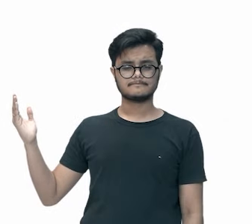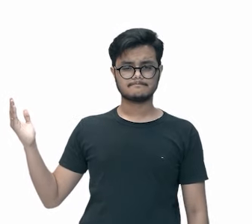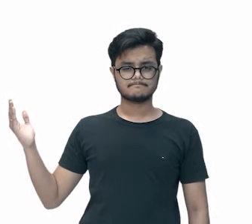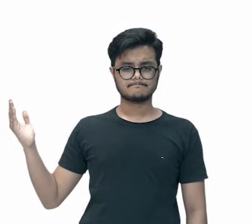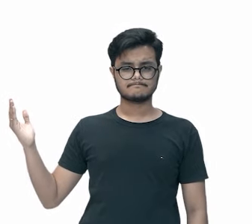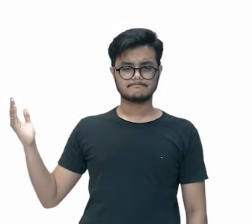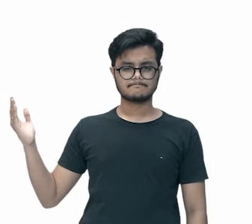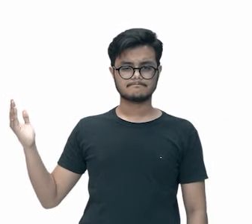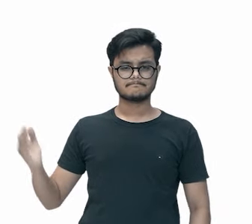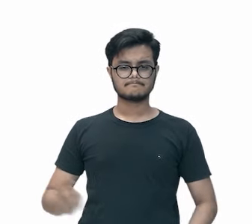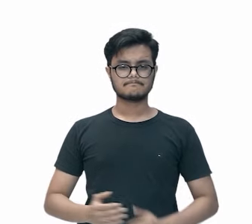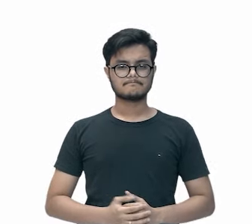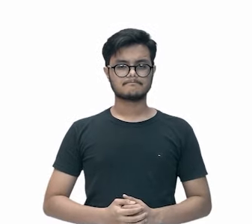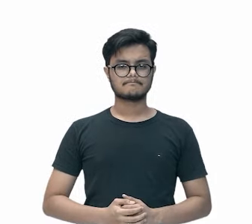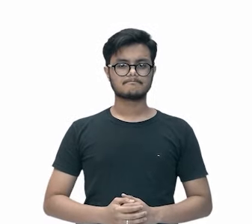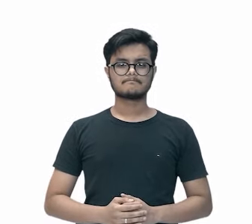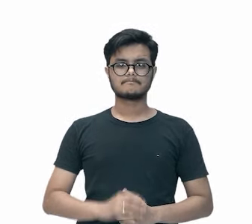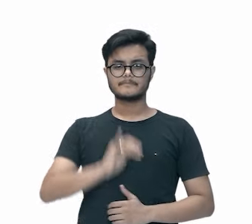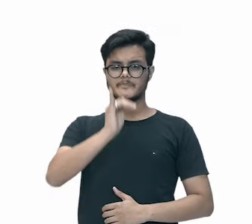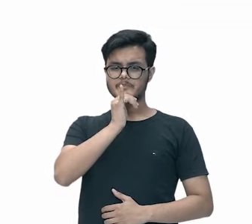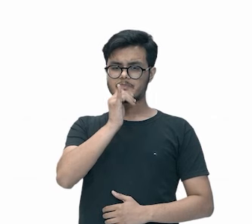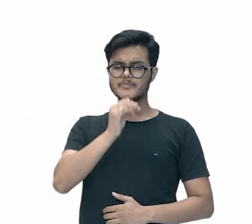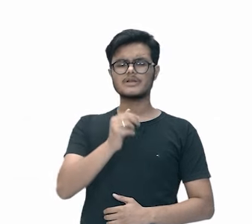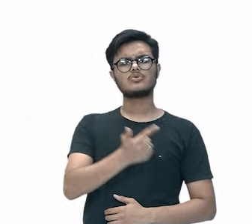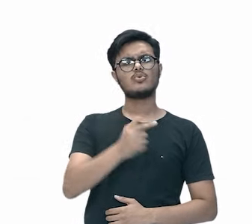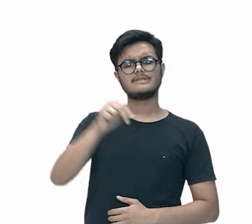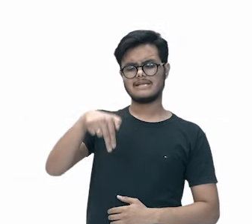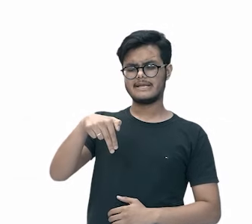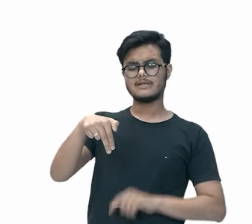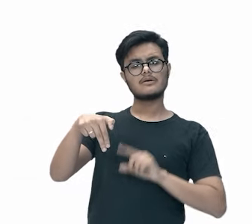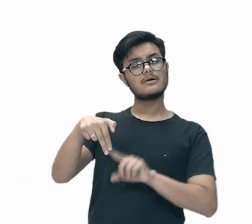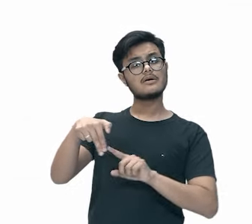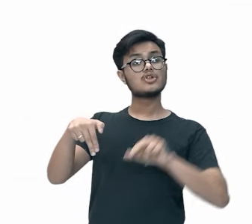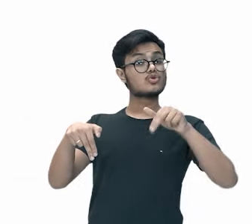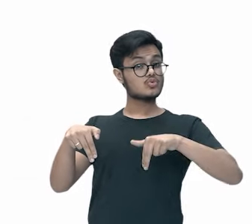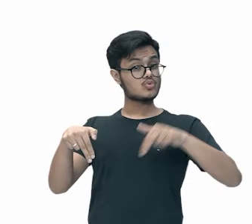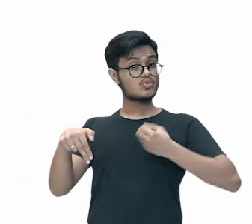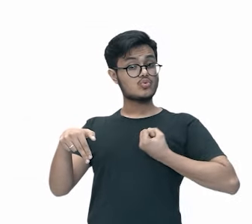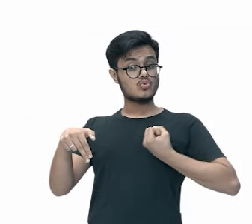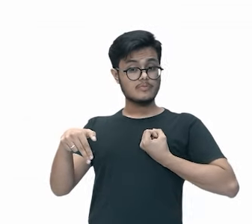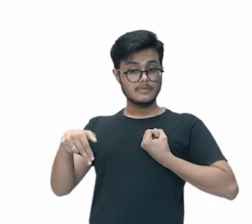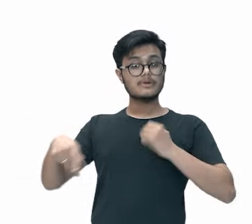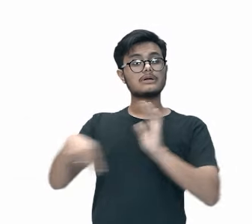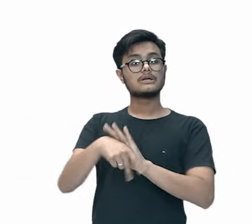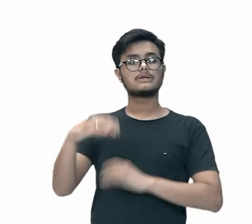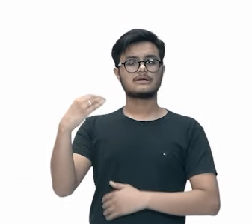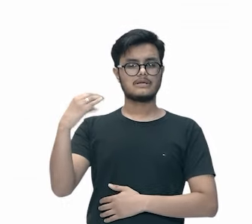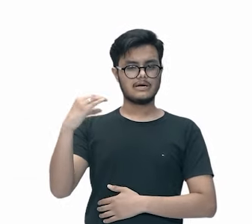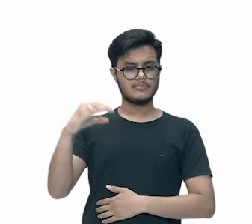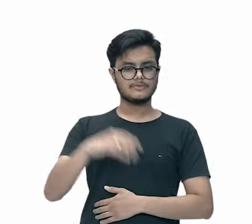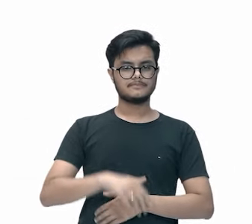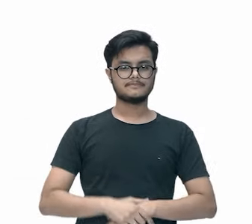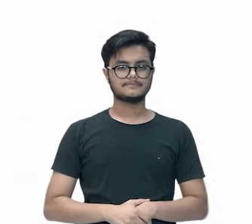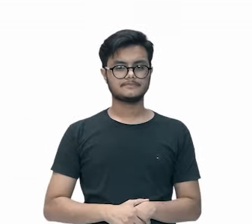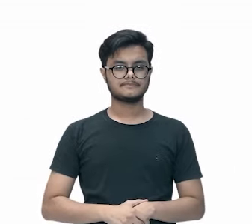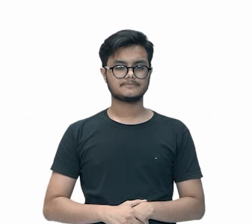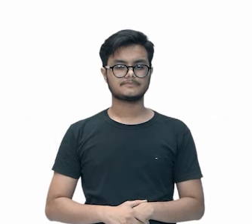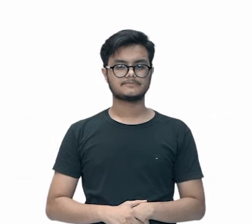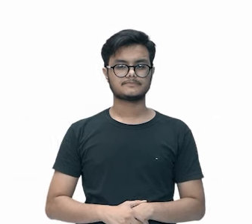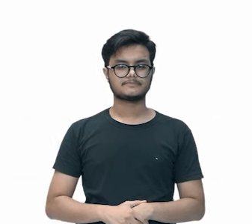CnH2n mais 2. Lembrando que esse N é um número, né, de carbonos presentes ali naquela cadeia, tá bom? Então,